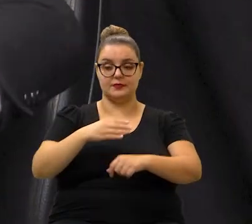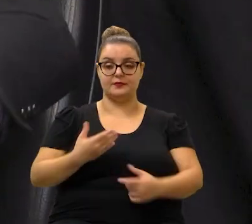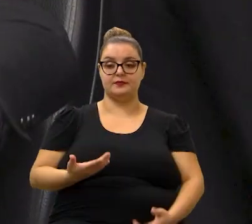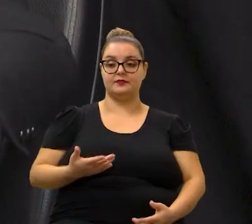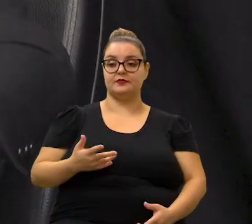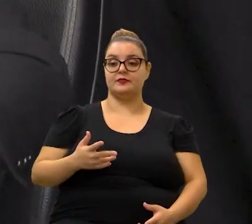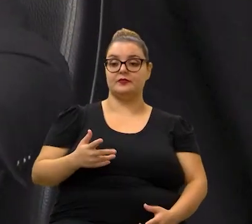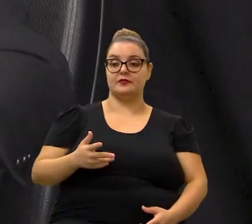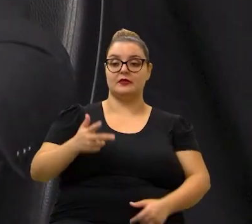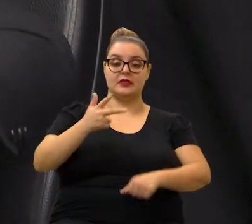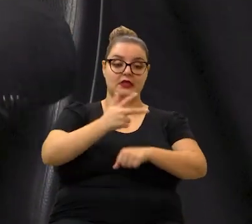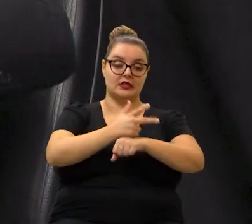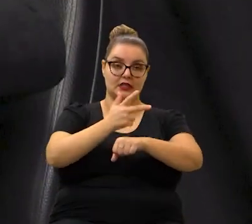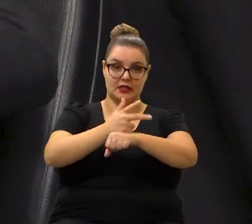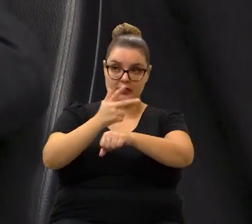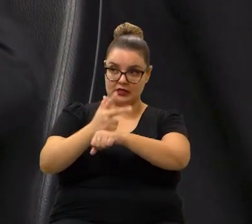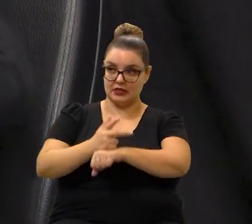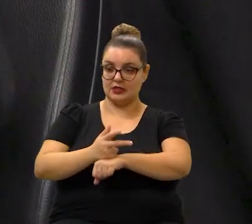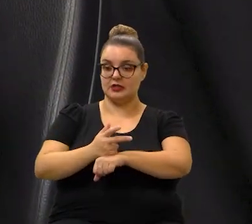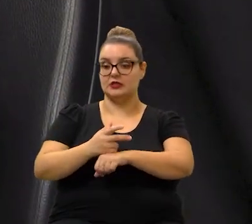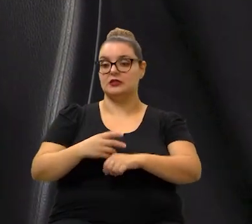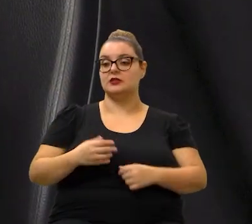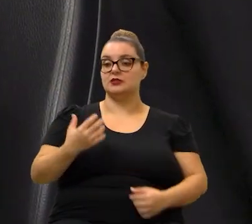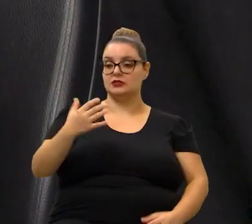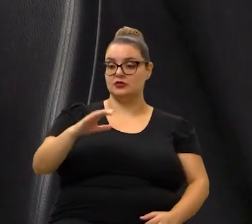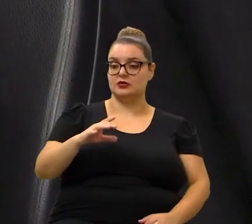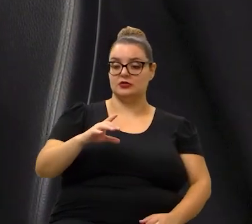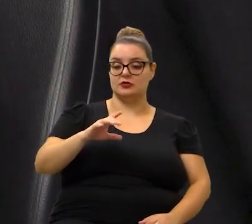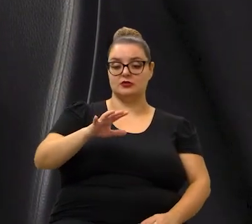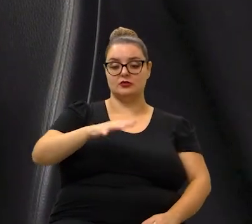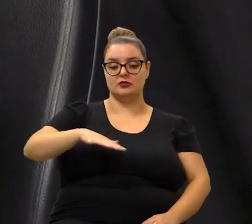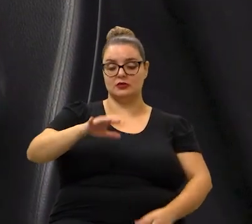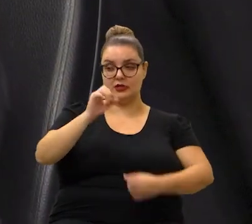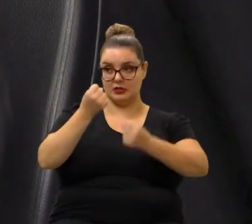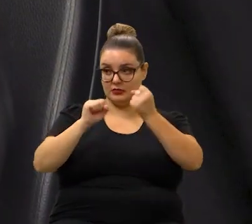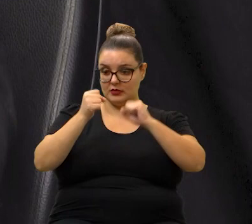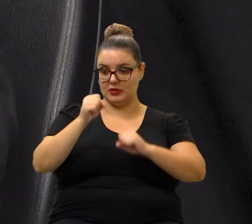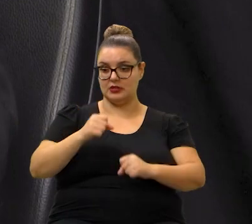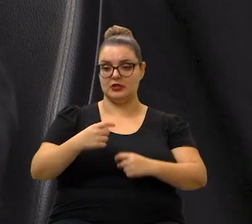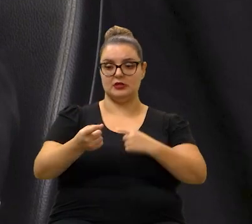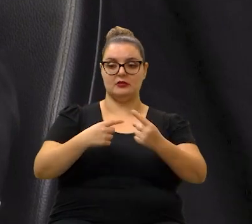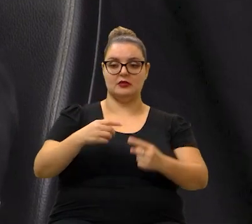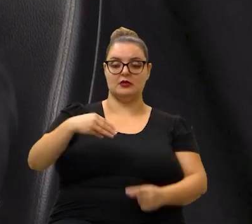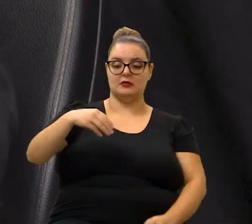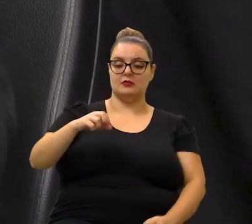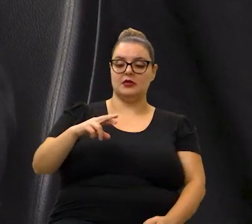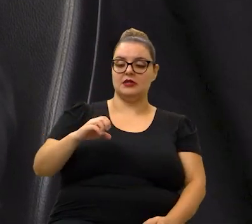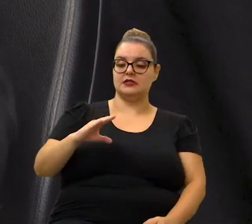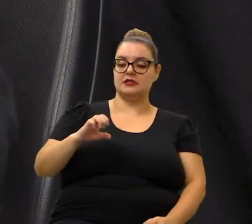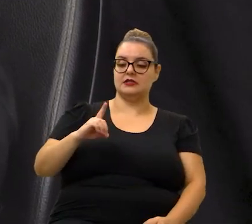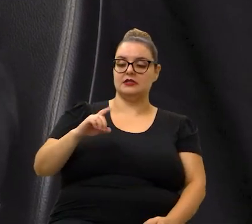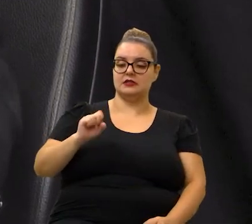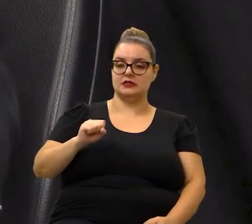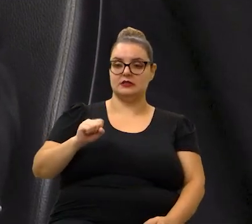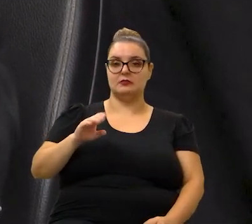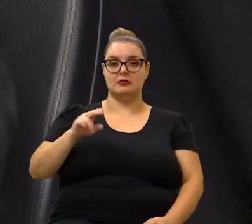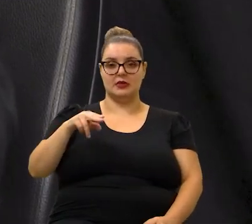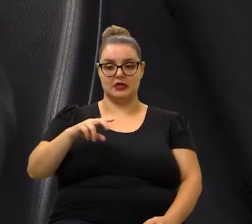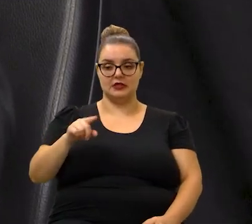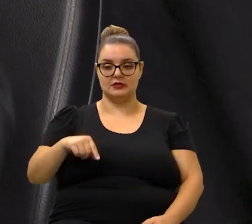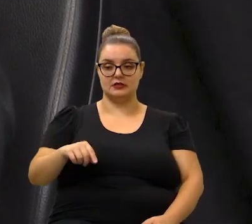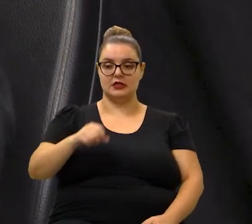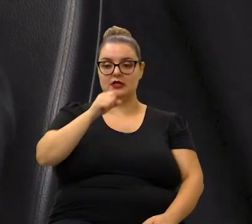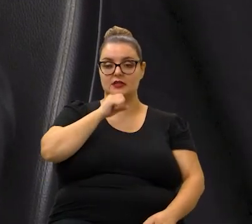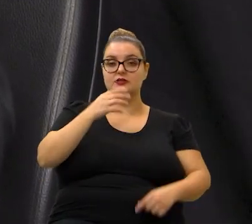dessas mesmas câmeras serem colocadas no distrito industrial que é lá na Avenida mercedes-benz que todos conhecem a empresa né